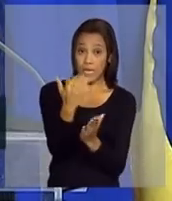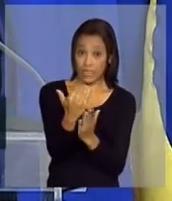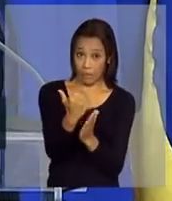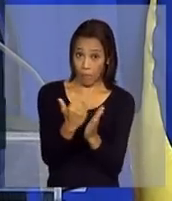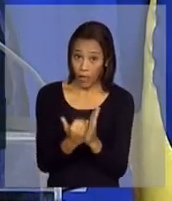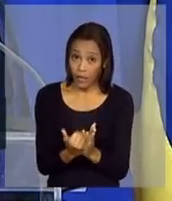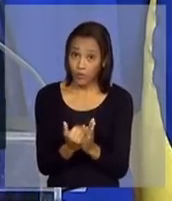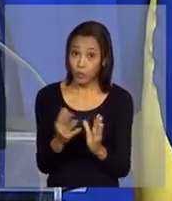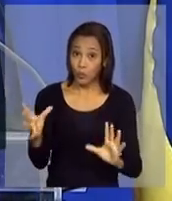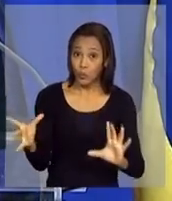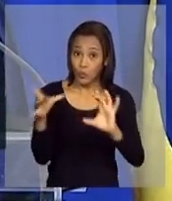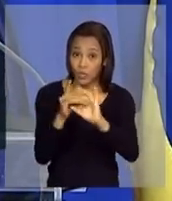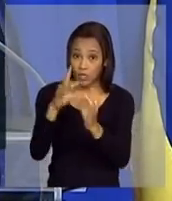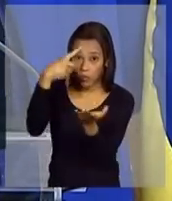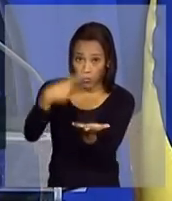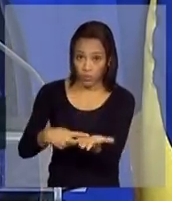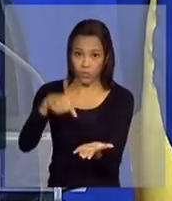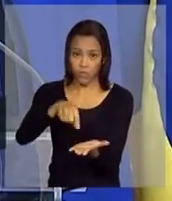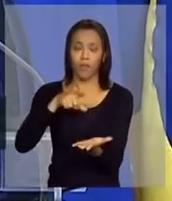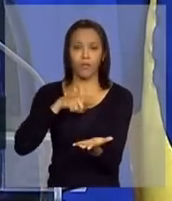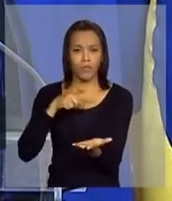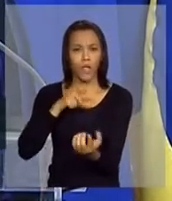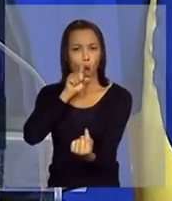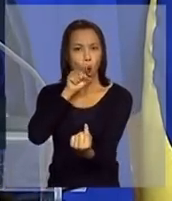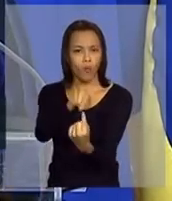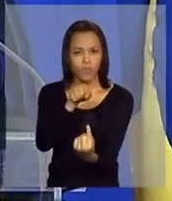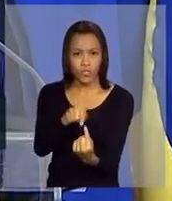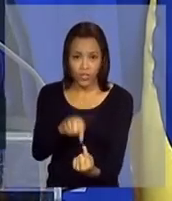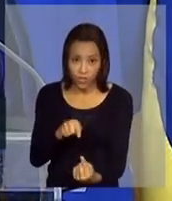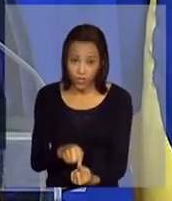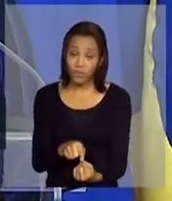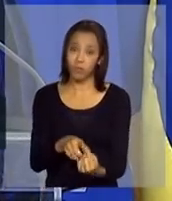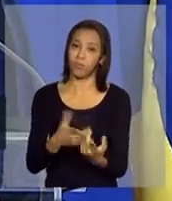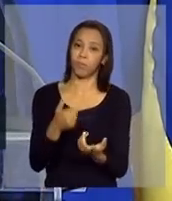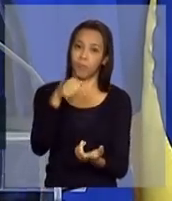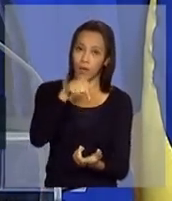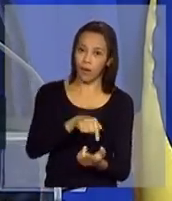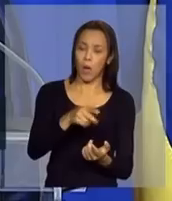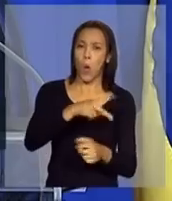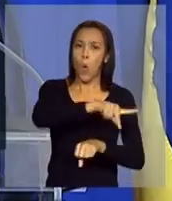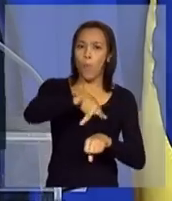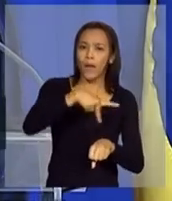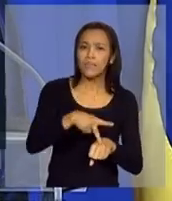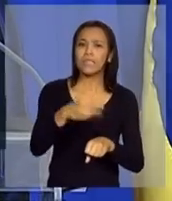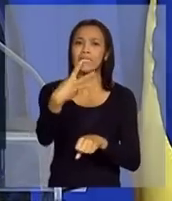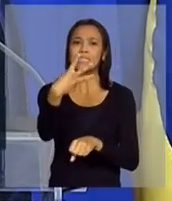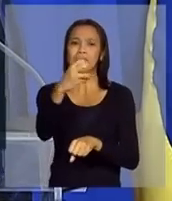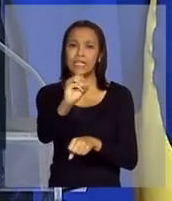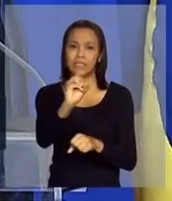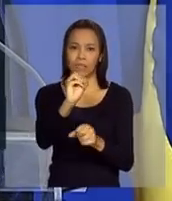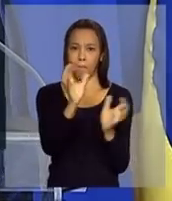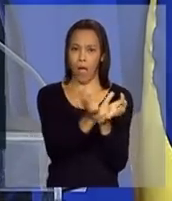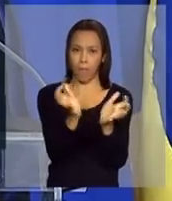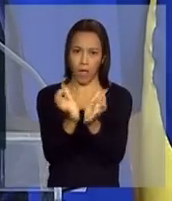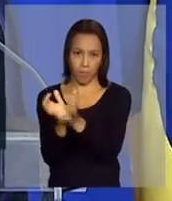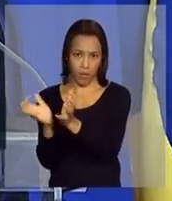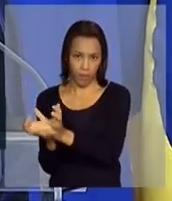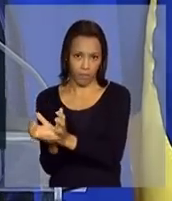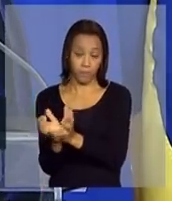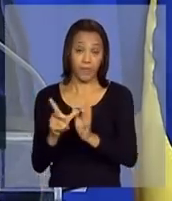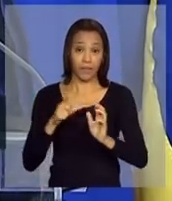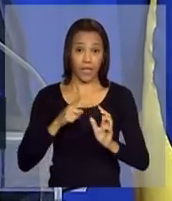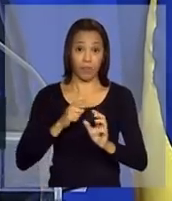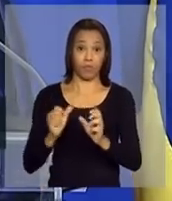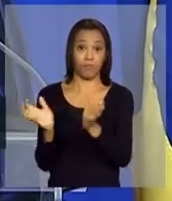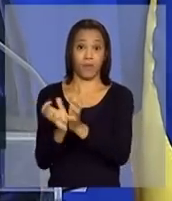Europeia, ele tem diretrizes para a atuação do Brasil e da União Europeia em 30 diálogos setoriais,